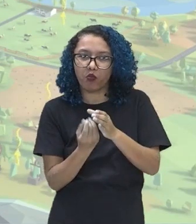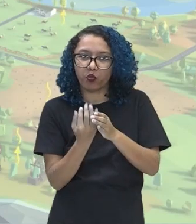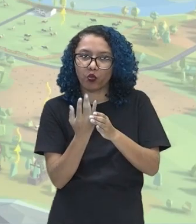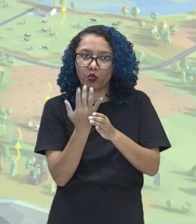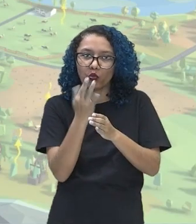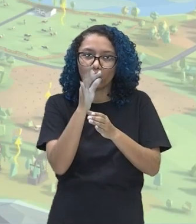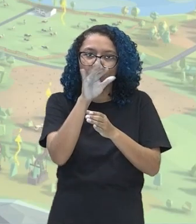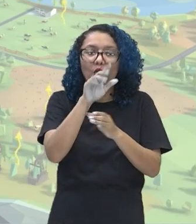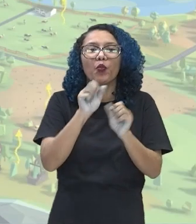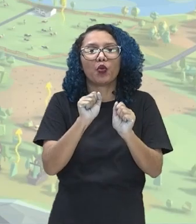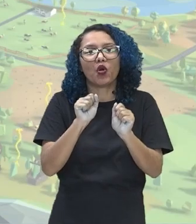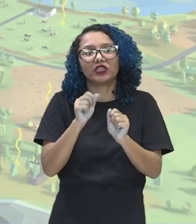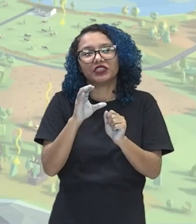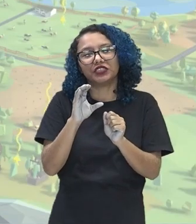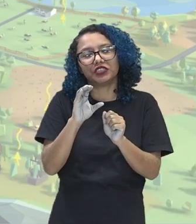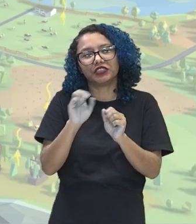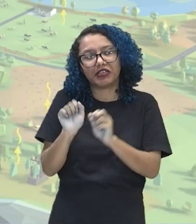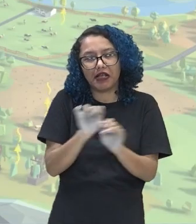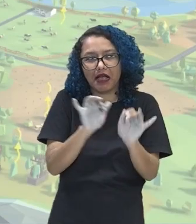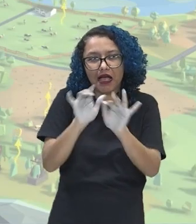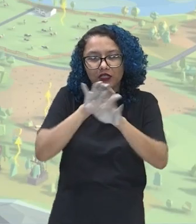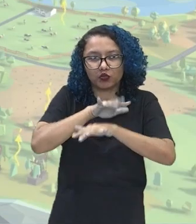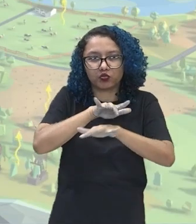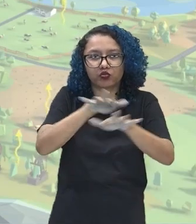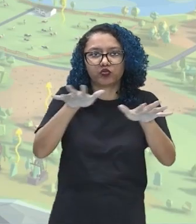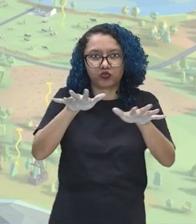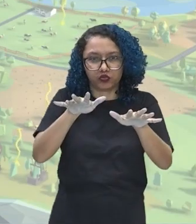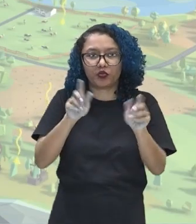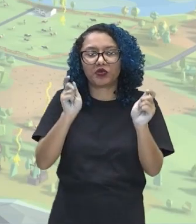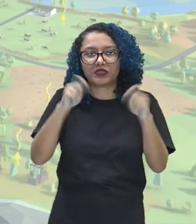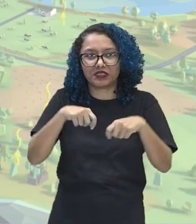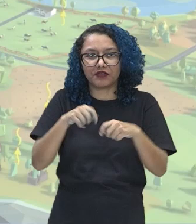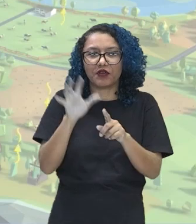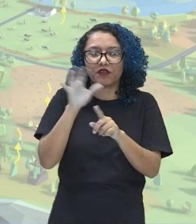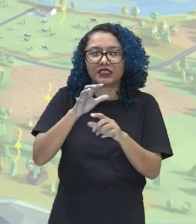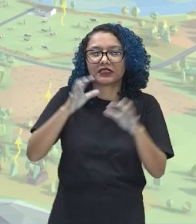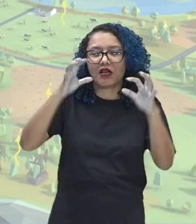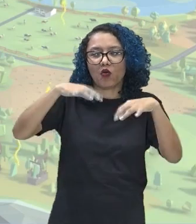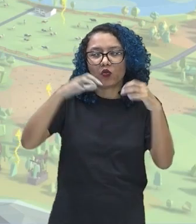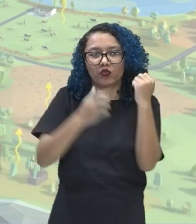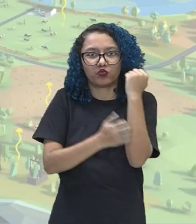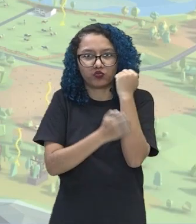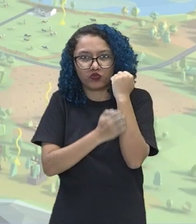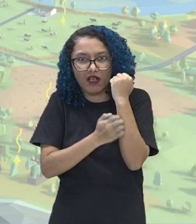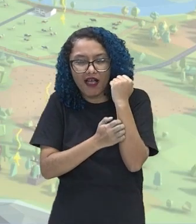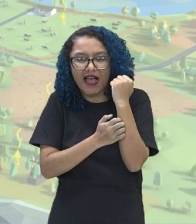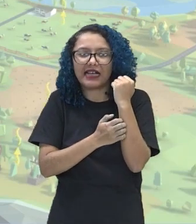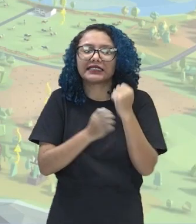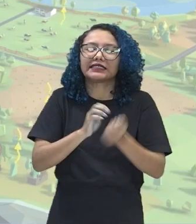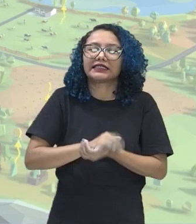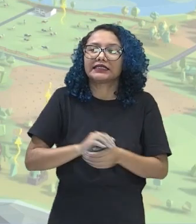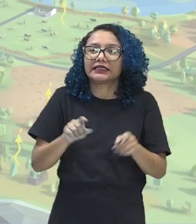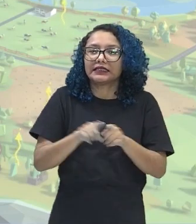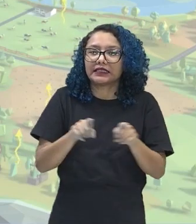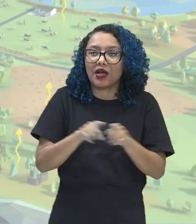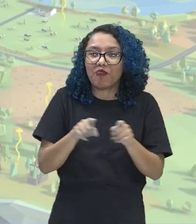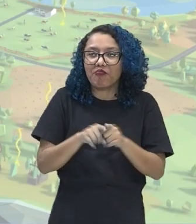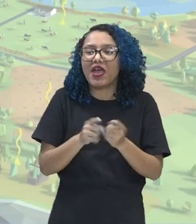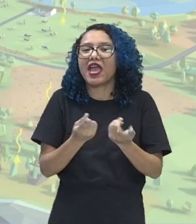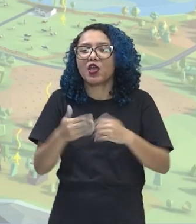ácida. Nas cidades também a gente pode ter poluição, claro, as pessoas estão ali jogando nas